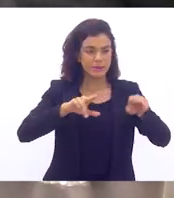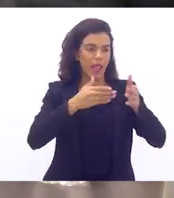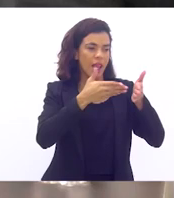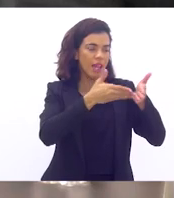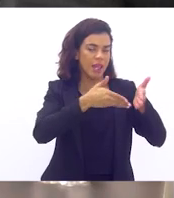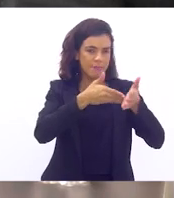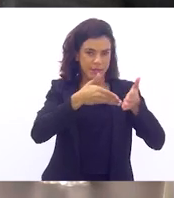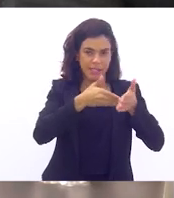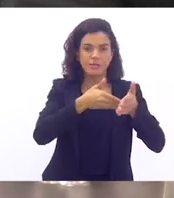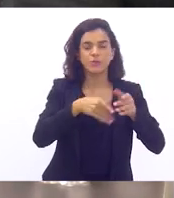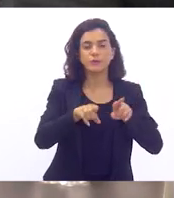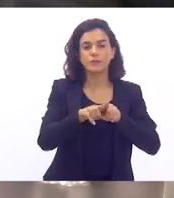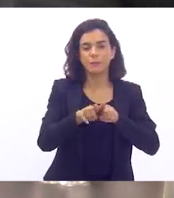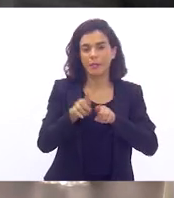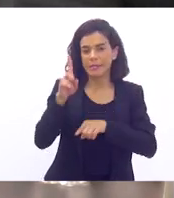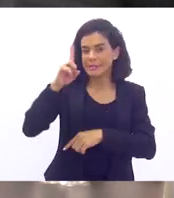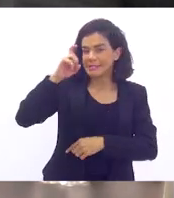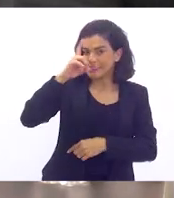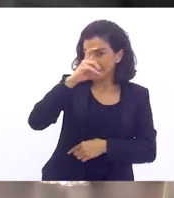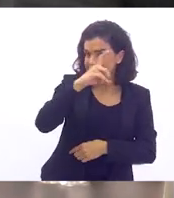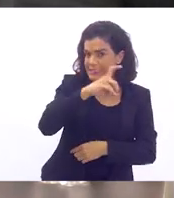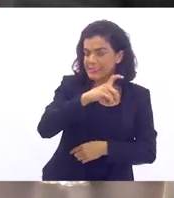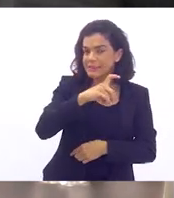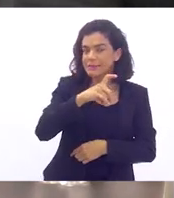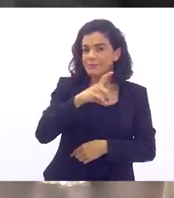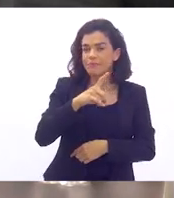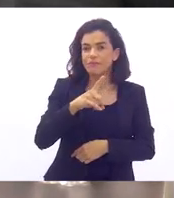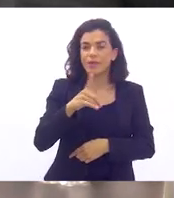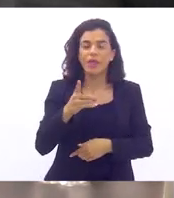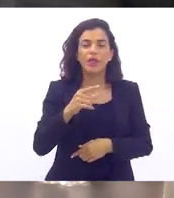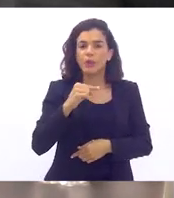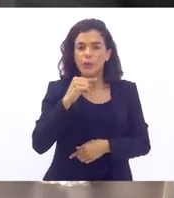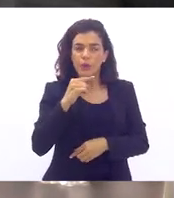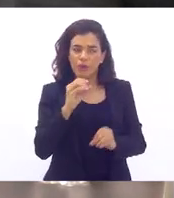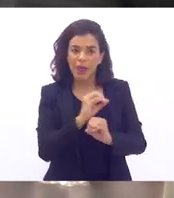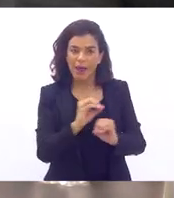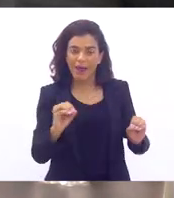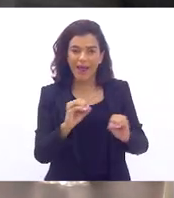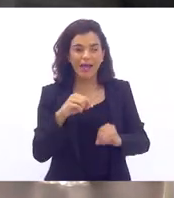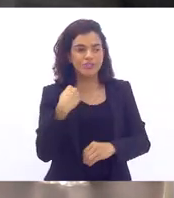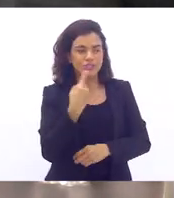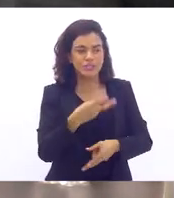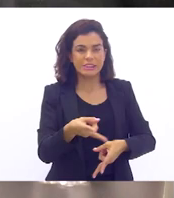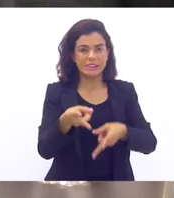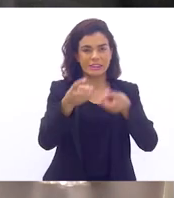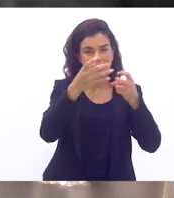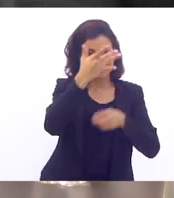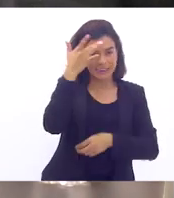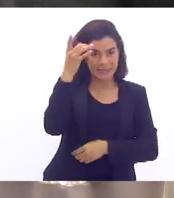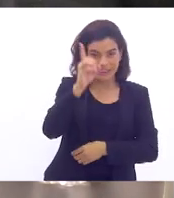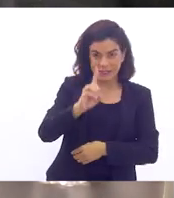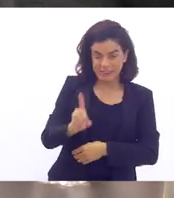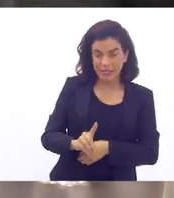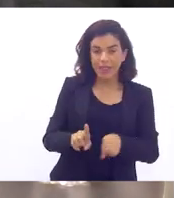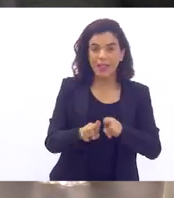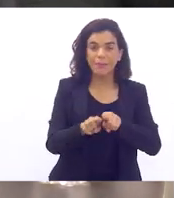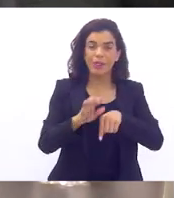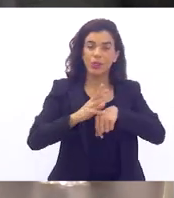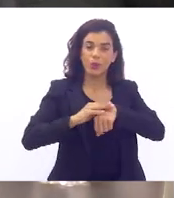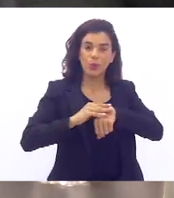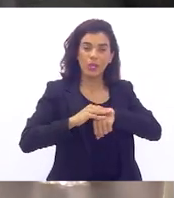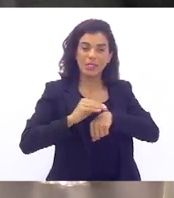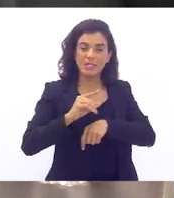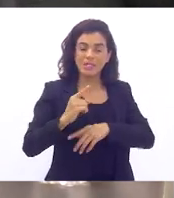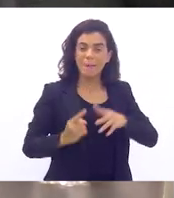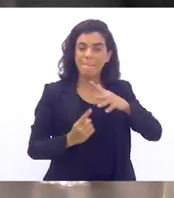as suas dificuldades e Sem dúvida nenhuma que a gente percebe é que a pessoa com deficiência também a pessoa com doença Rara ela é